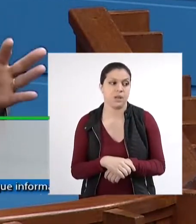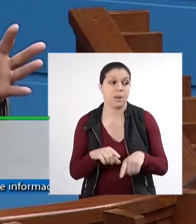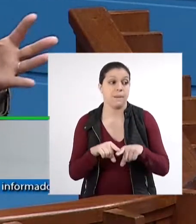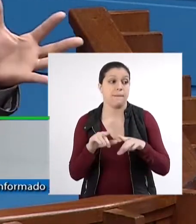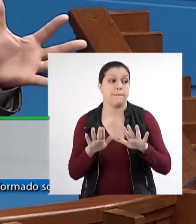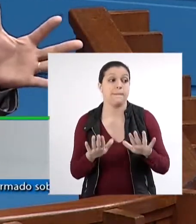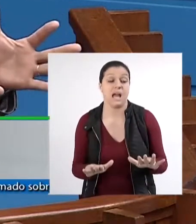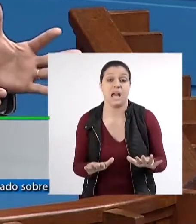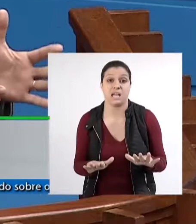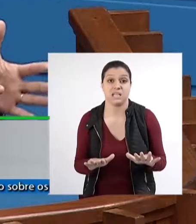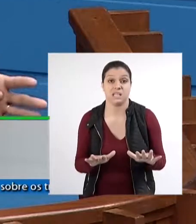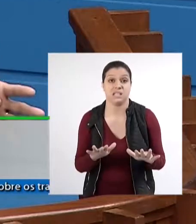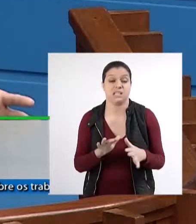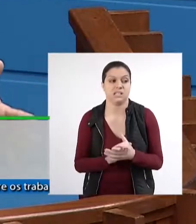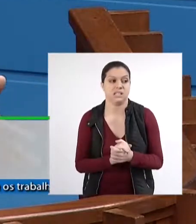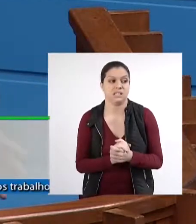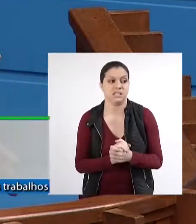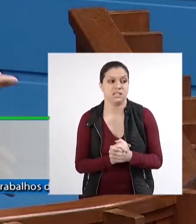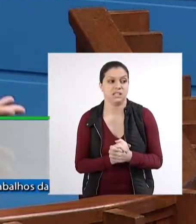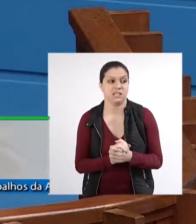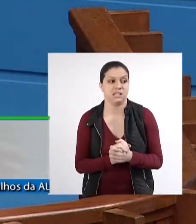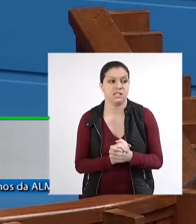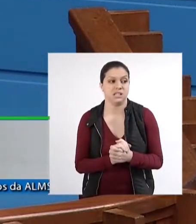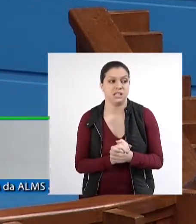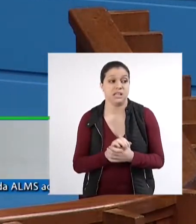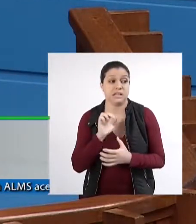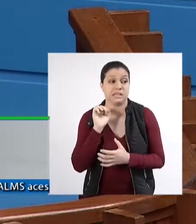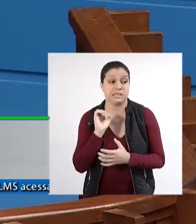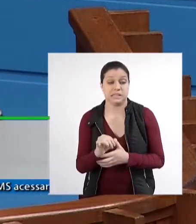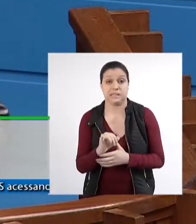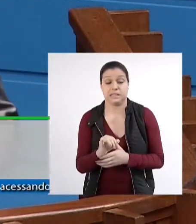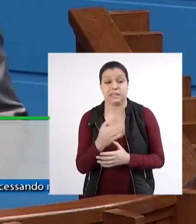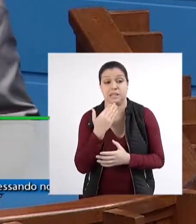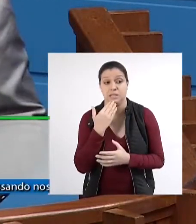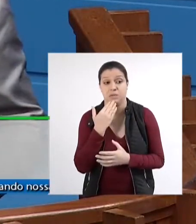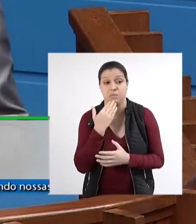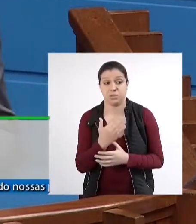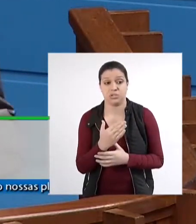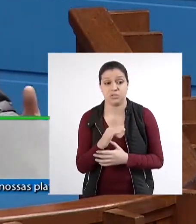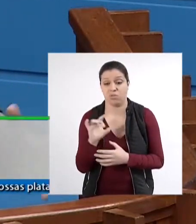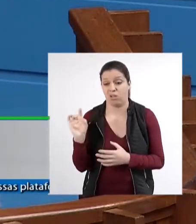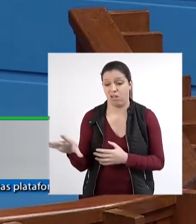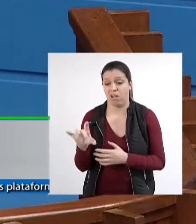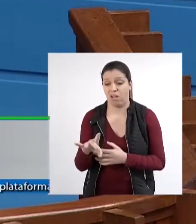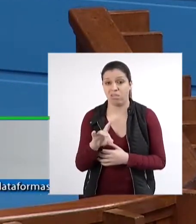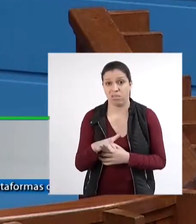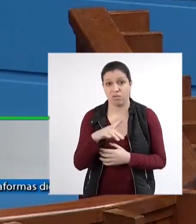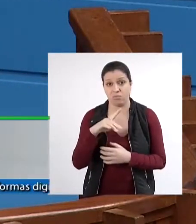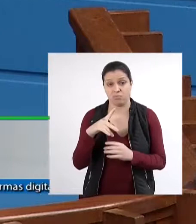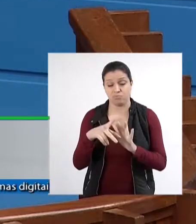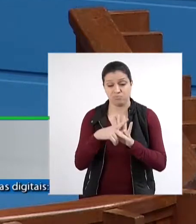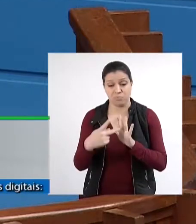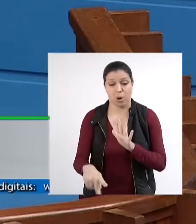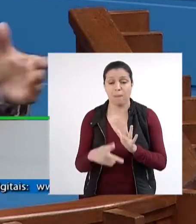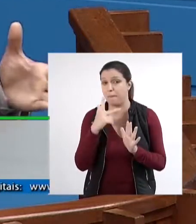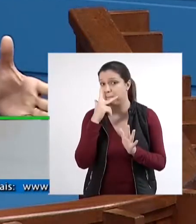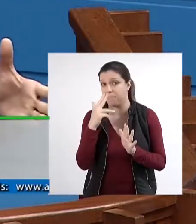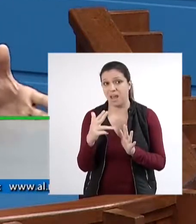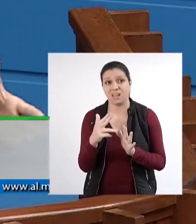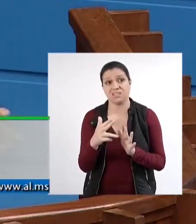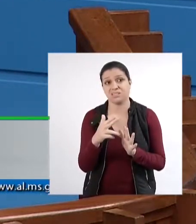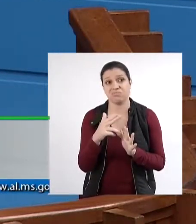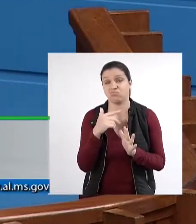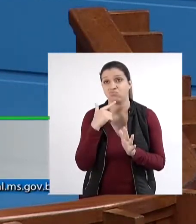Mas, se essa solicitação for individual, ela não surte muito efeito. Mas se